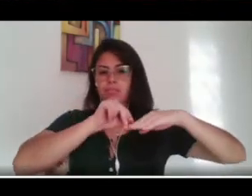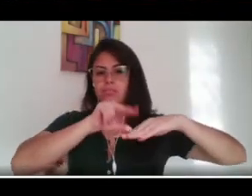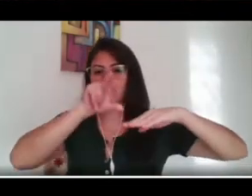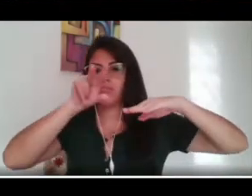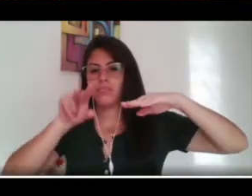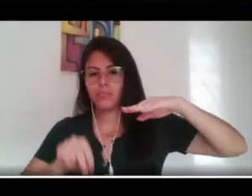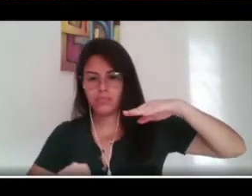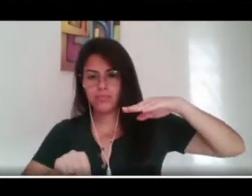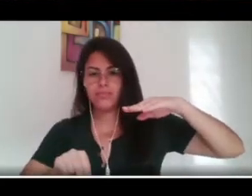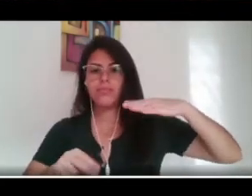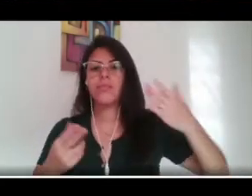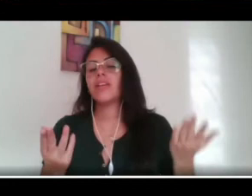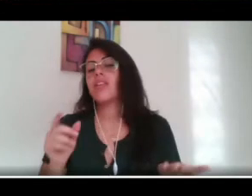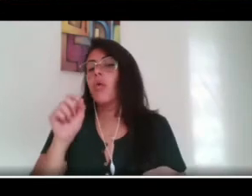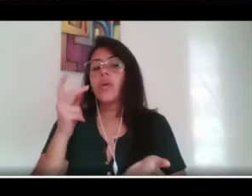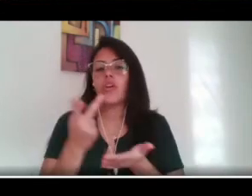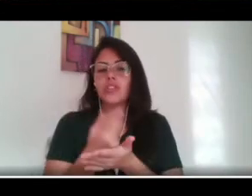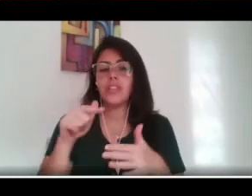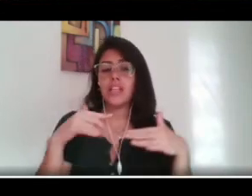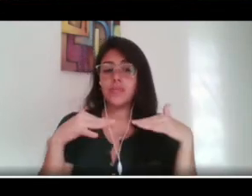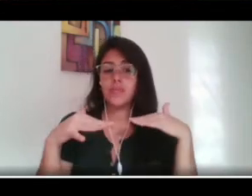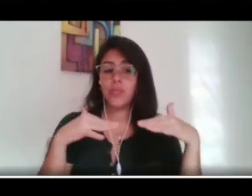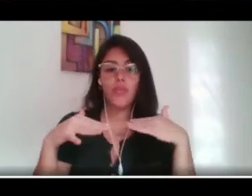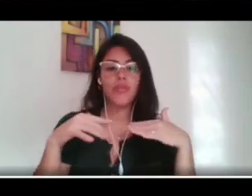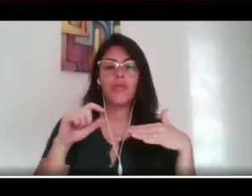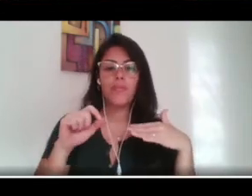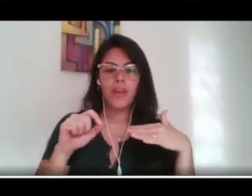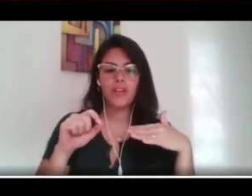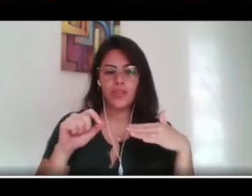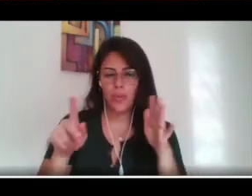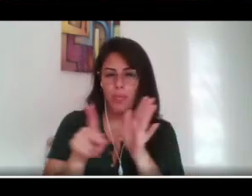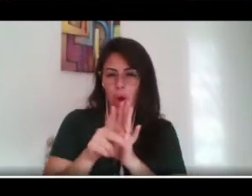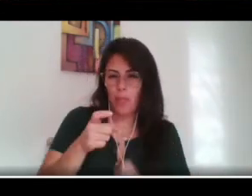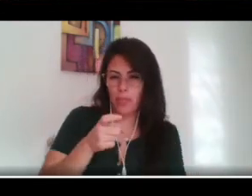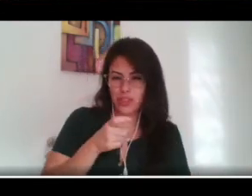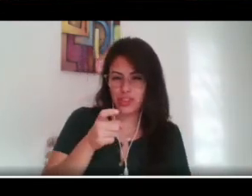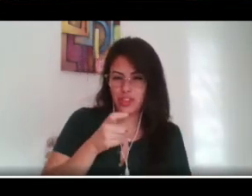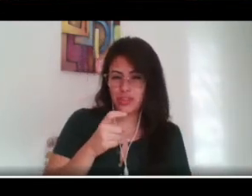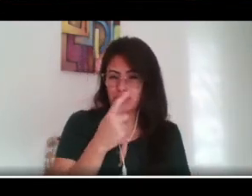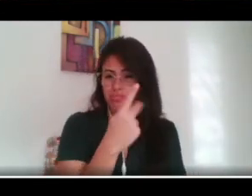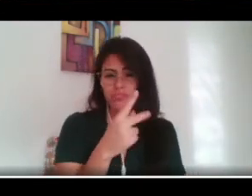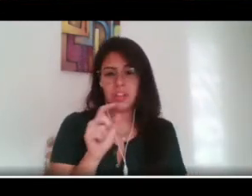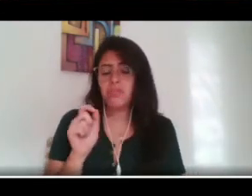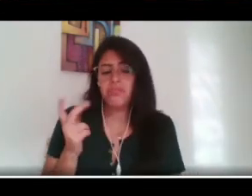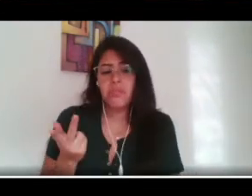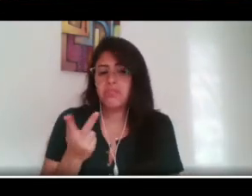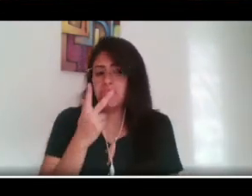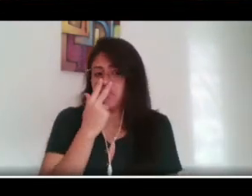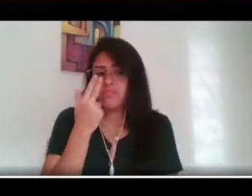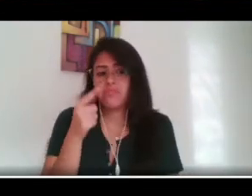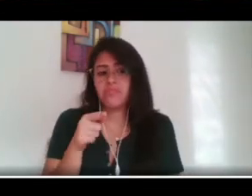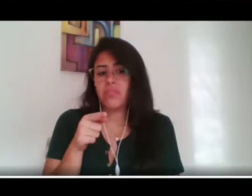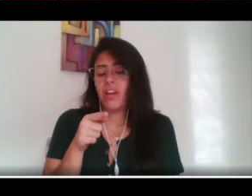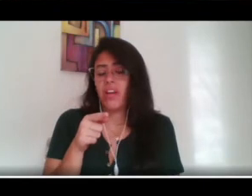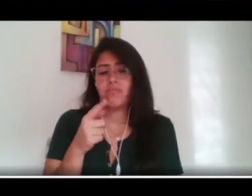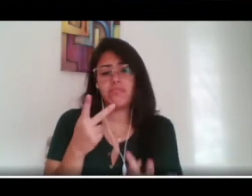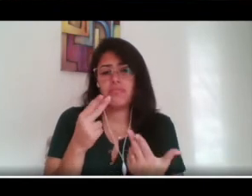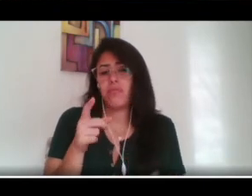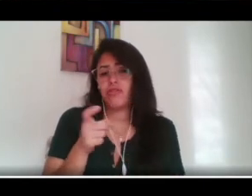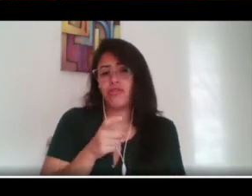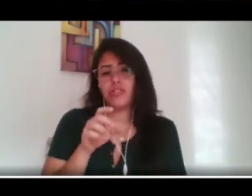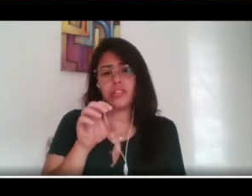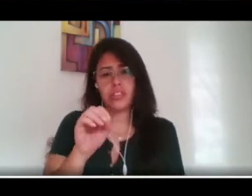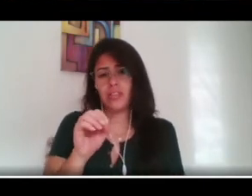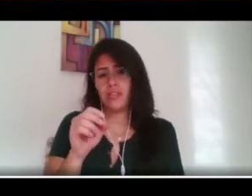X desse cara, ele vai ser simplesmente igual a X0, que é igual a zero. Ele vai cair aqui, ele não